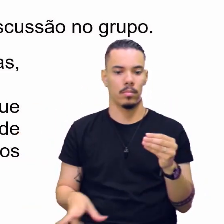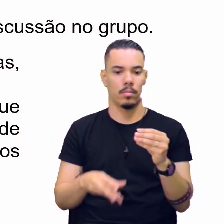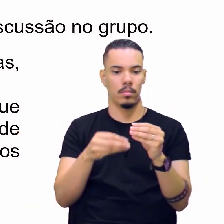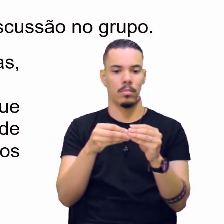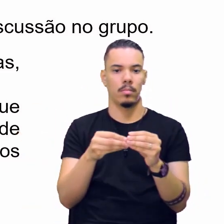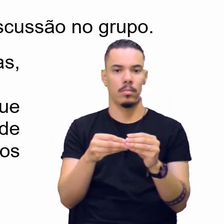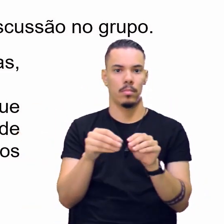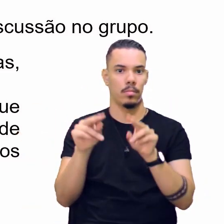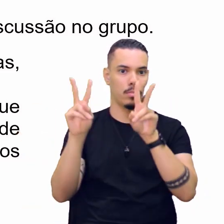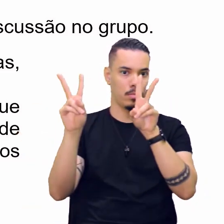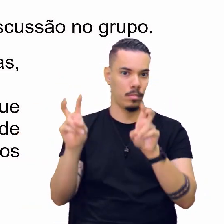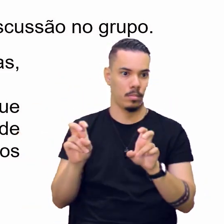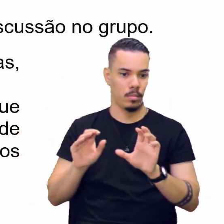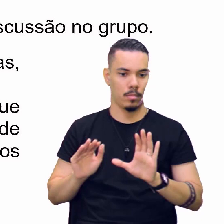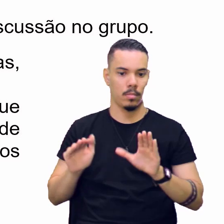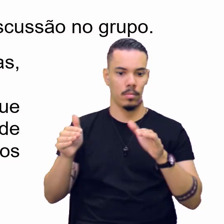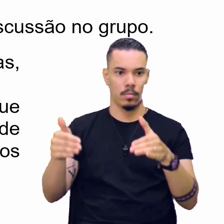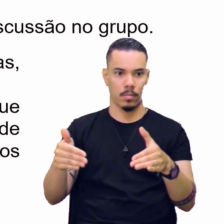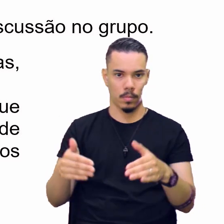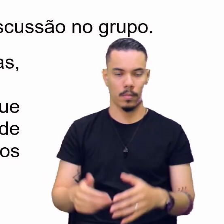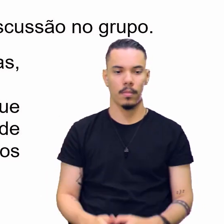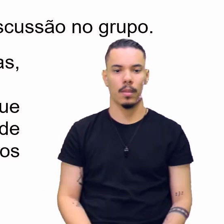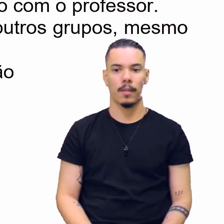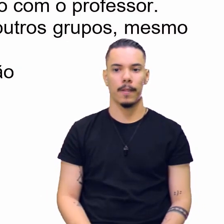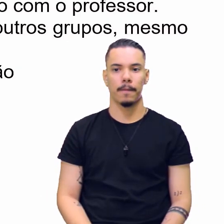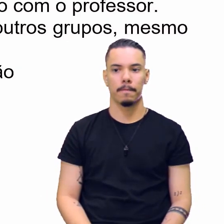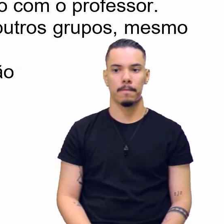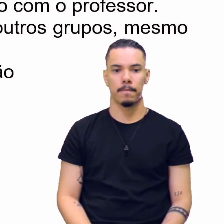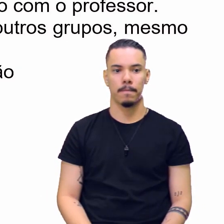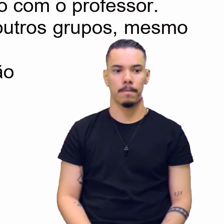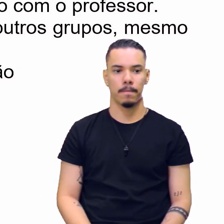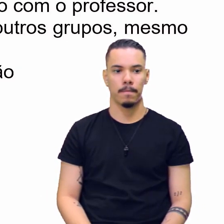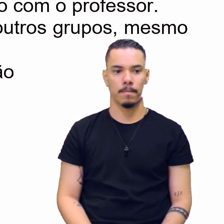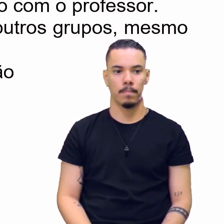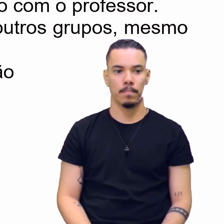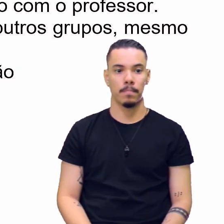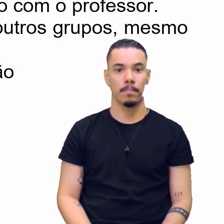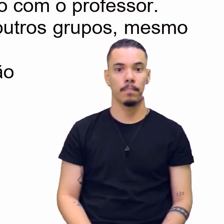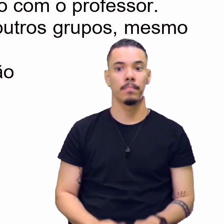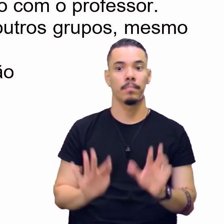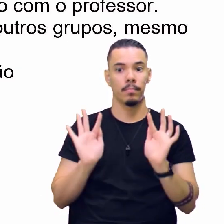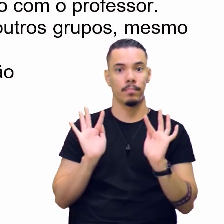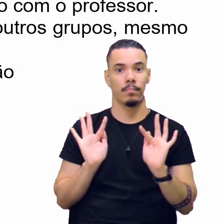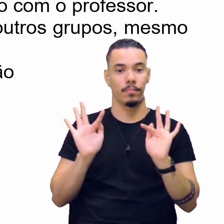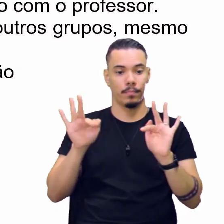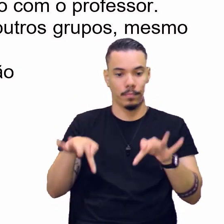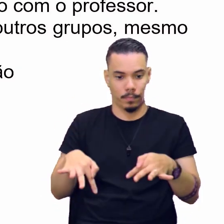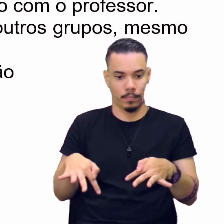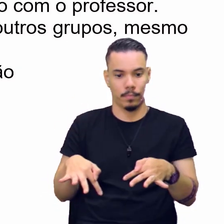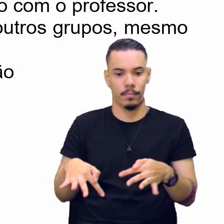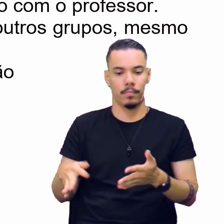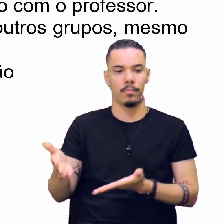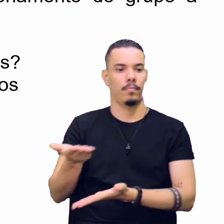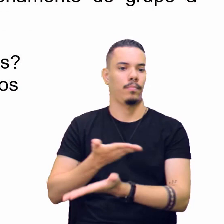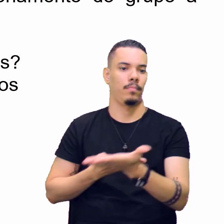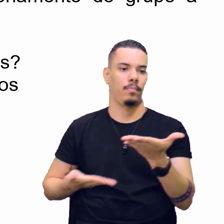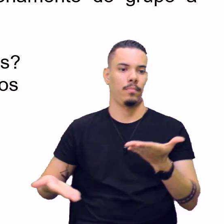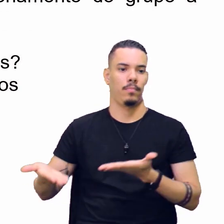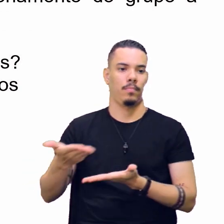a respeito do tema. E, final, terá o quê? A